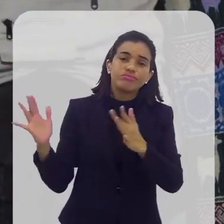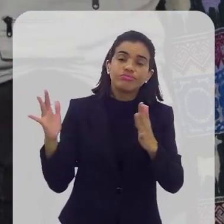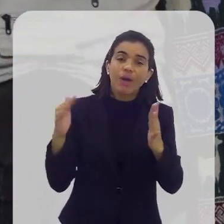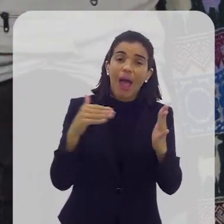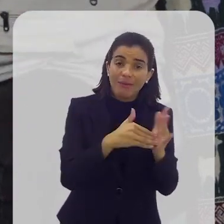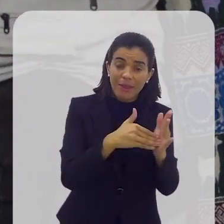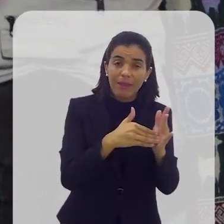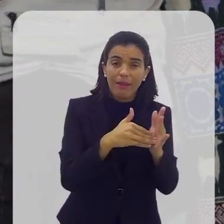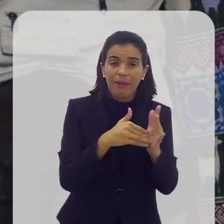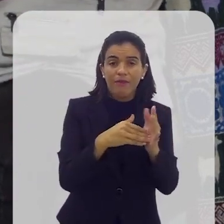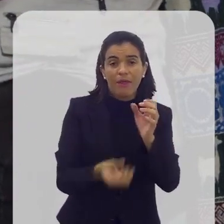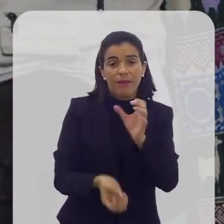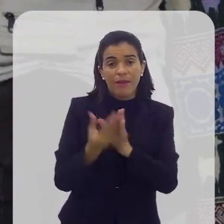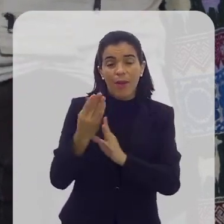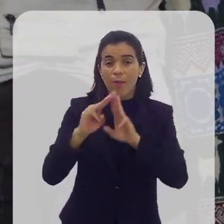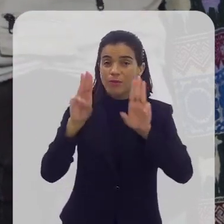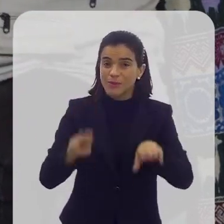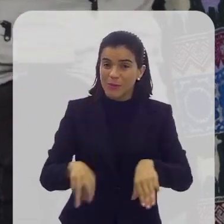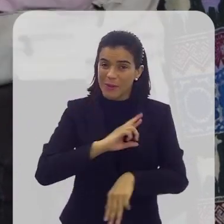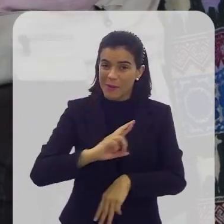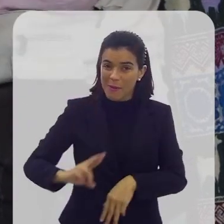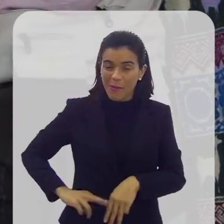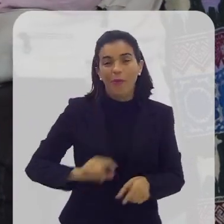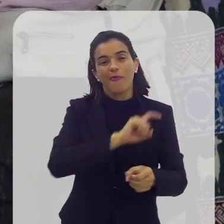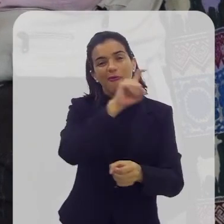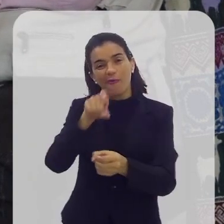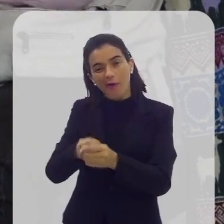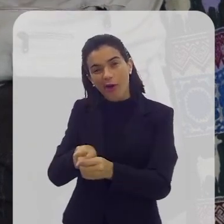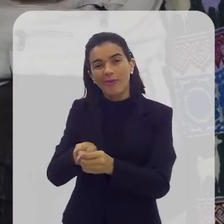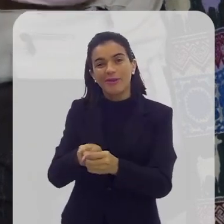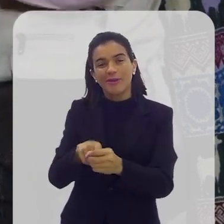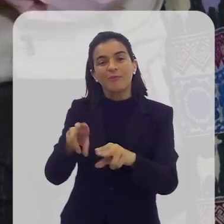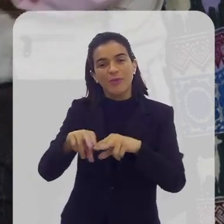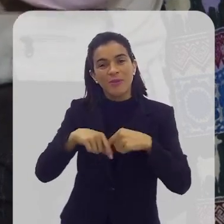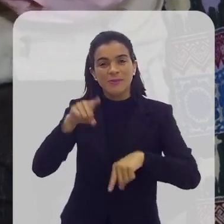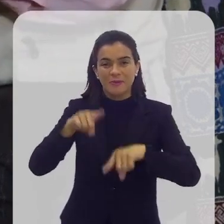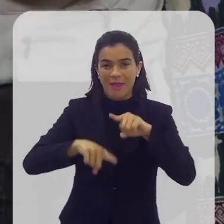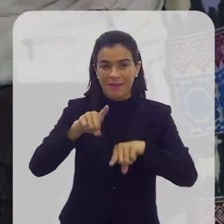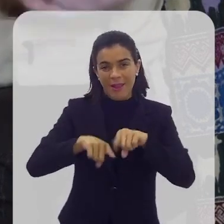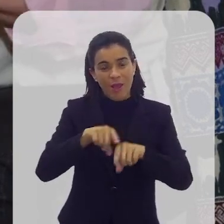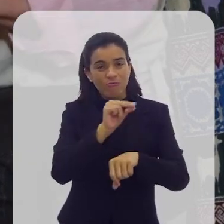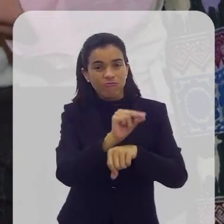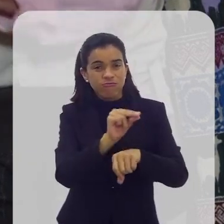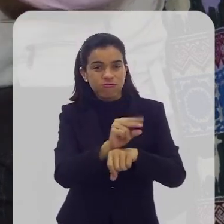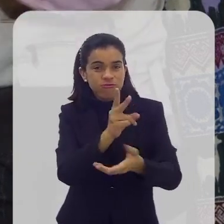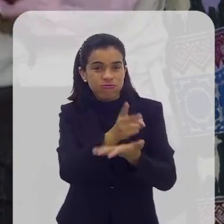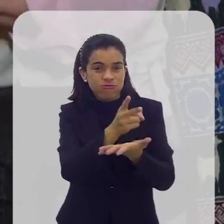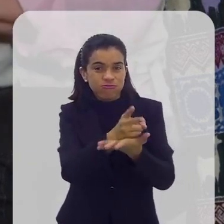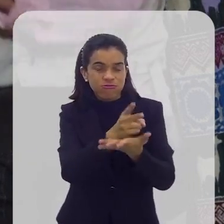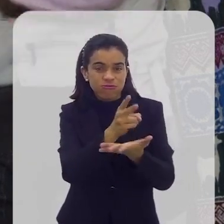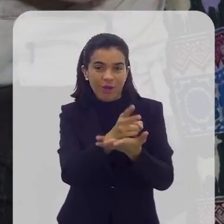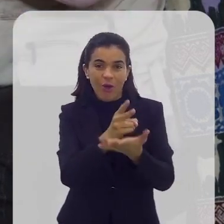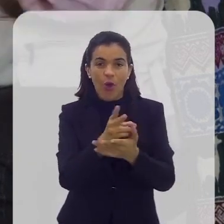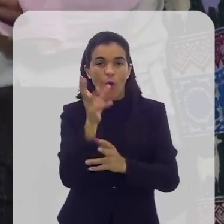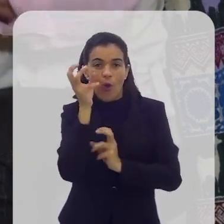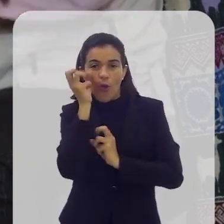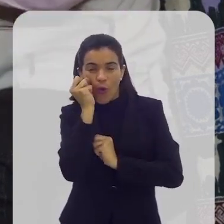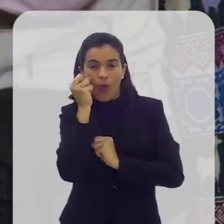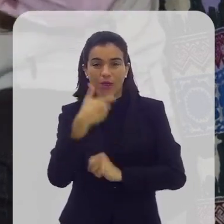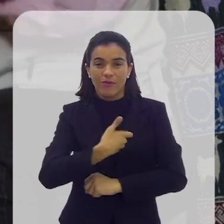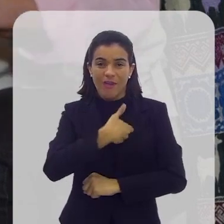E com mais um detalhe, Getúlio Vargas, na verdade, durante esse tempo em que foi presidente da República, ele recebeu